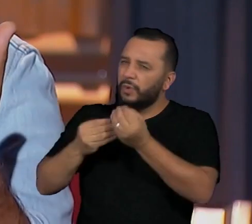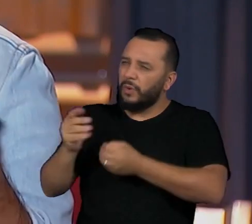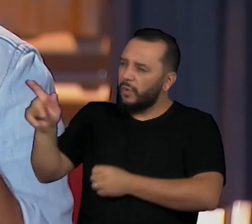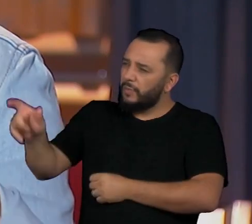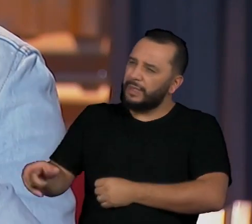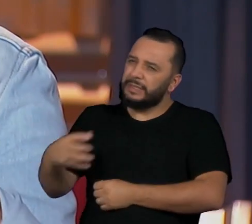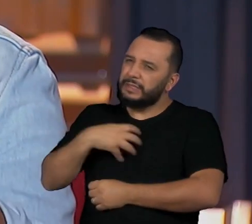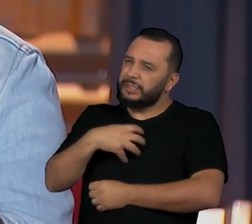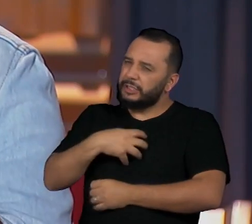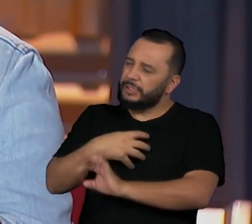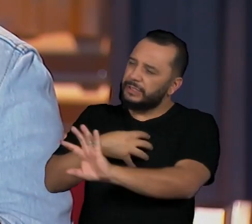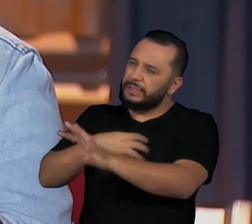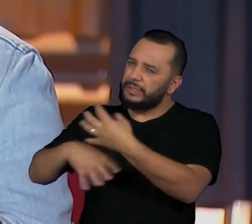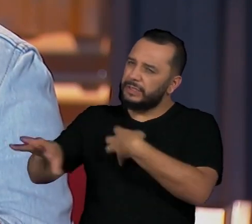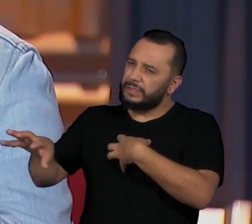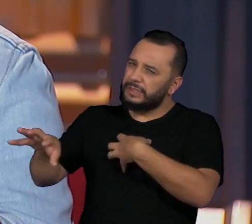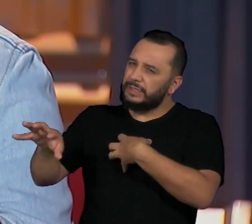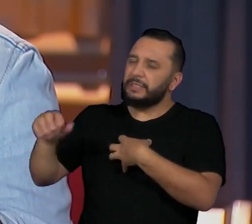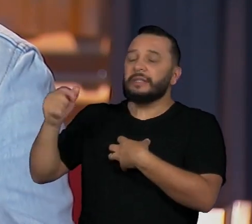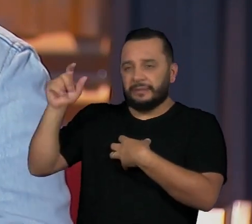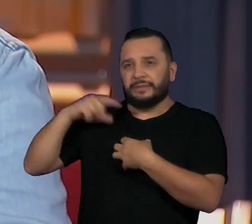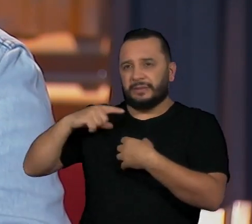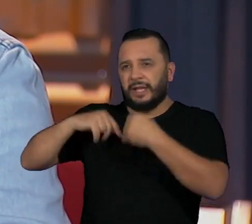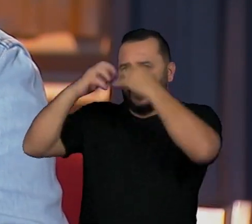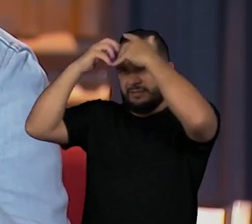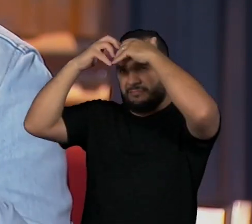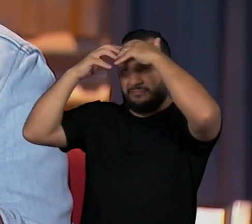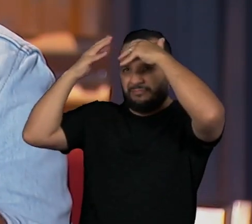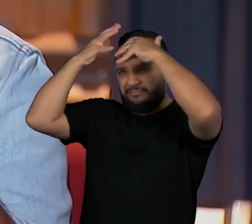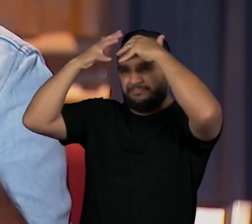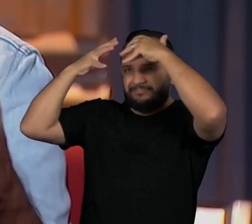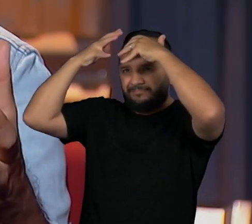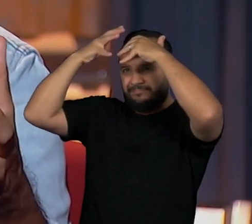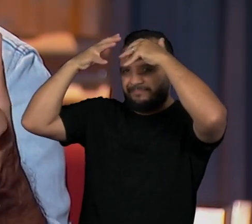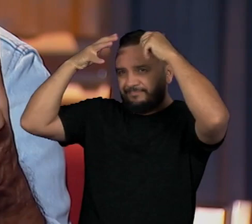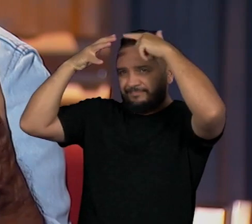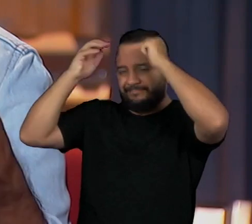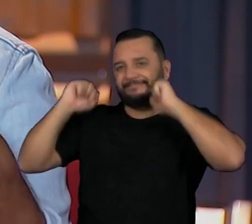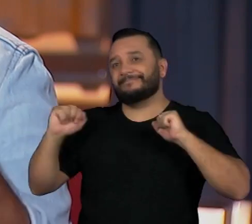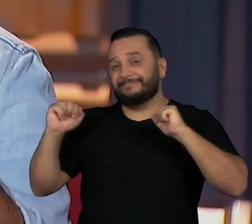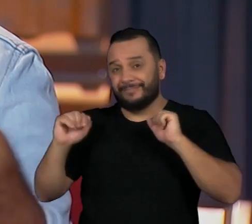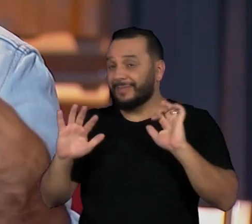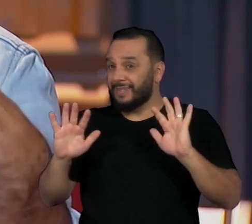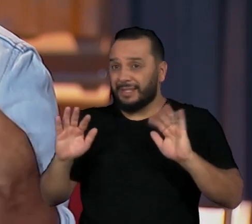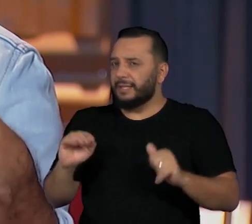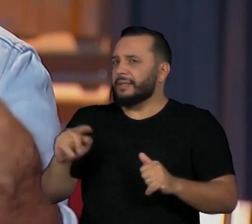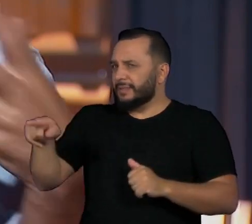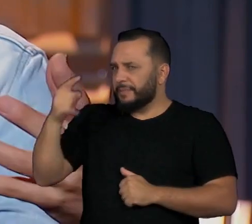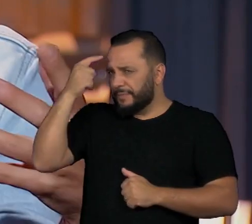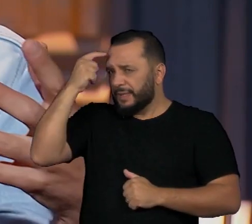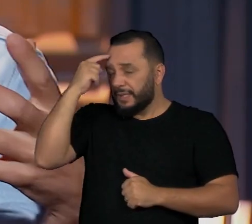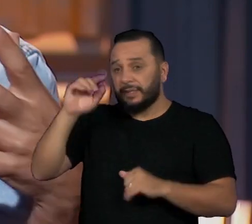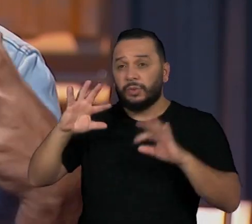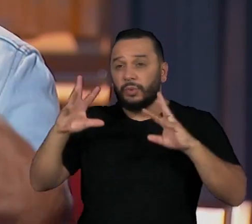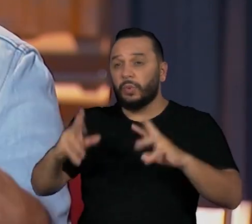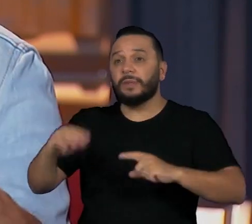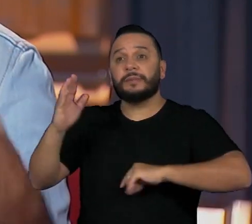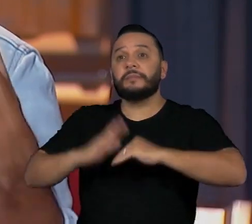se sentindo, se colocando no lugar dela, exercendo empatia, você usa essas regiões. Então, não é à toa que todas essas